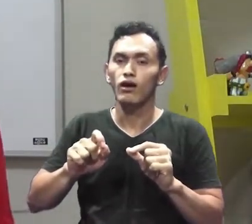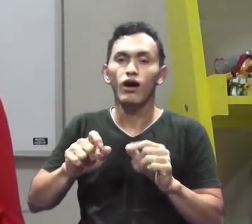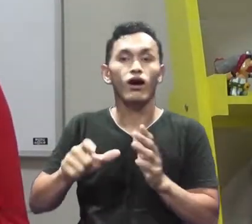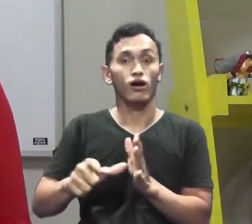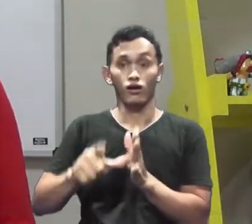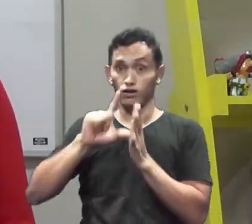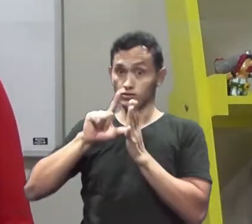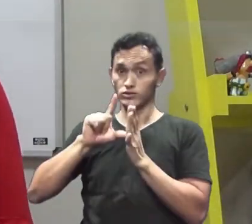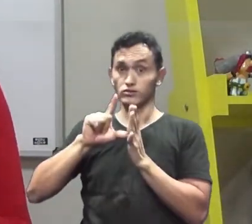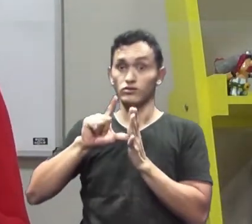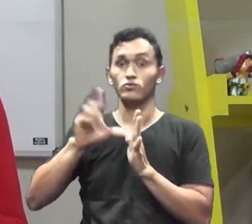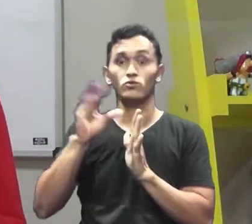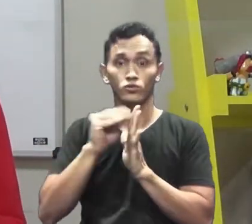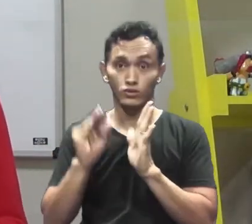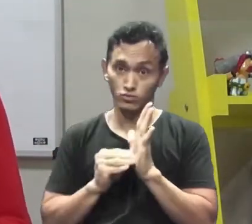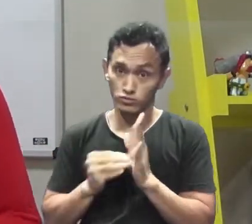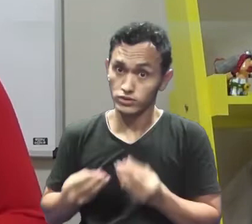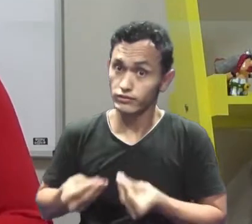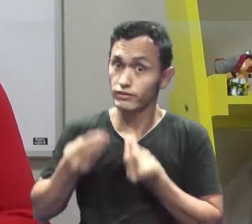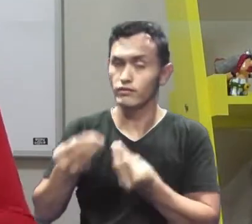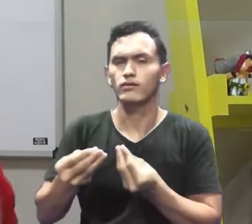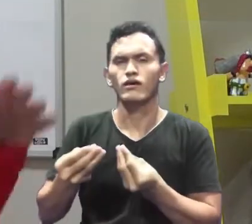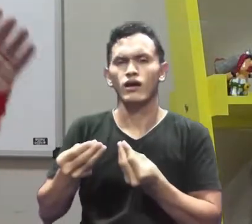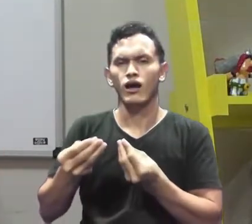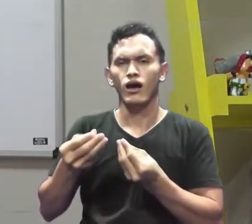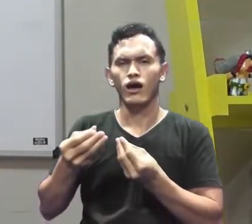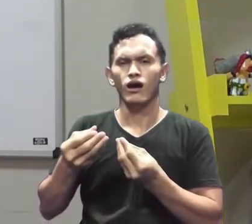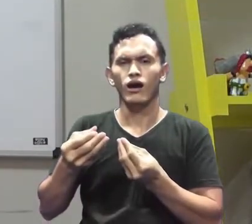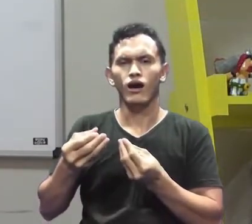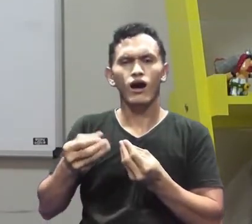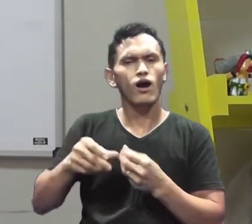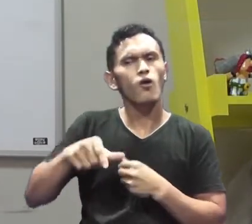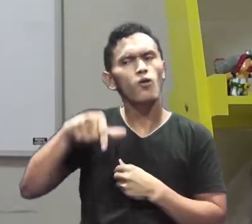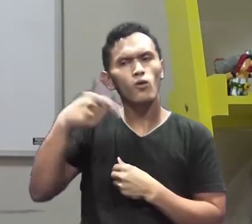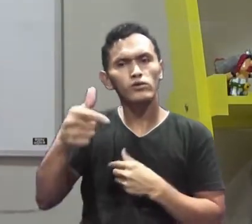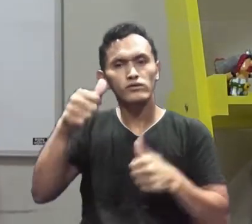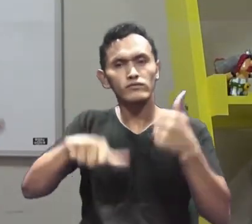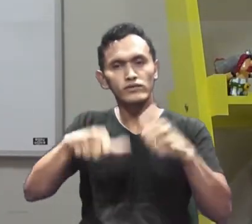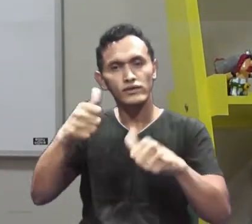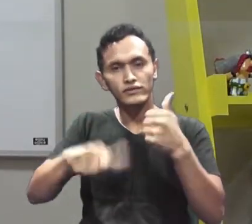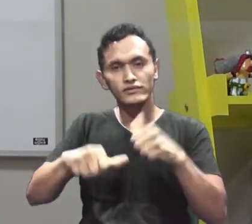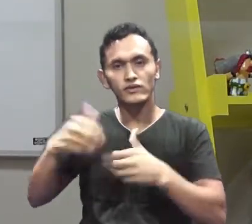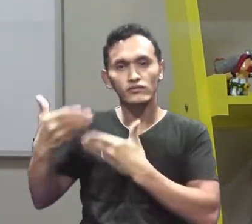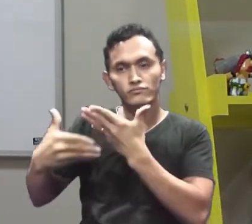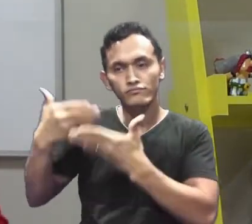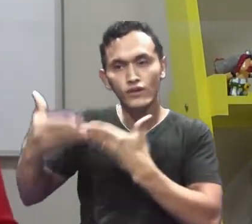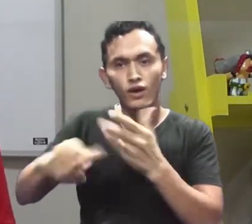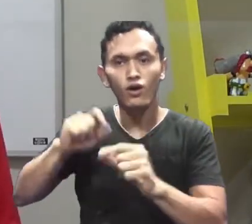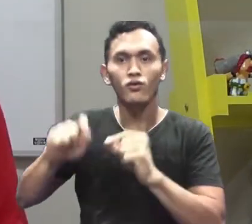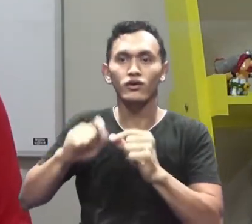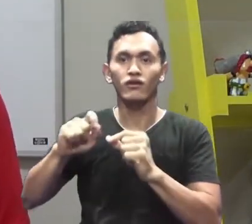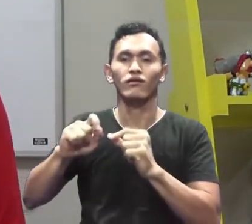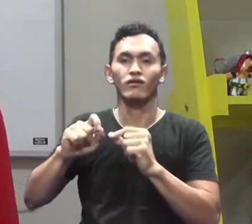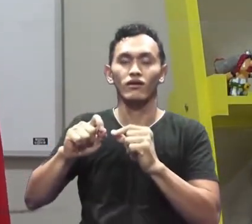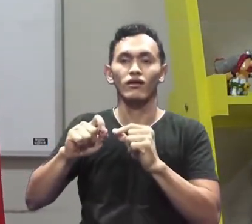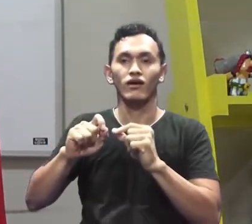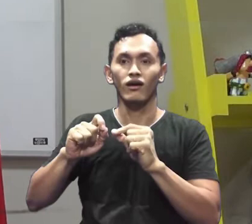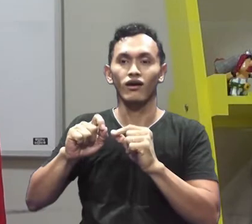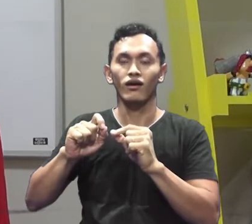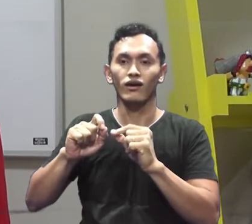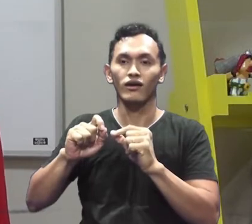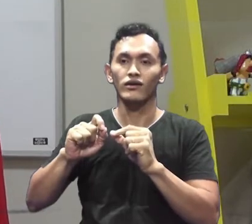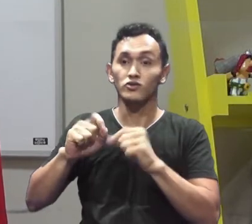antes do conteúdo ser dado. A avaliação formativa, ela é a avaliação dada durante o conteúdo. Então, são